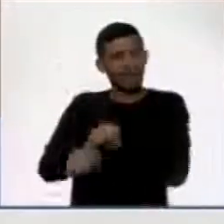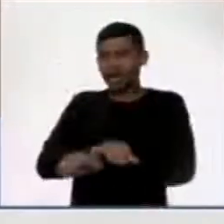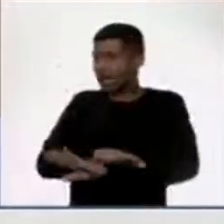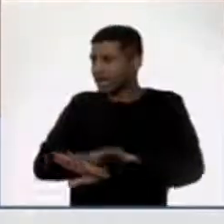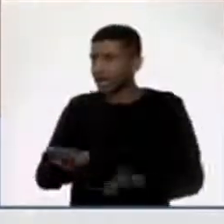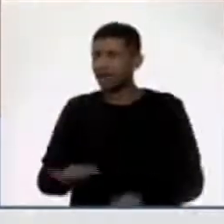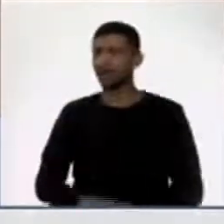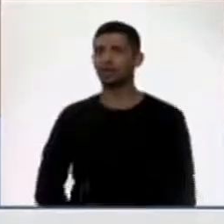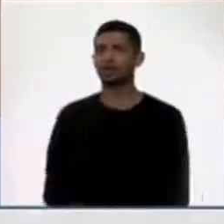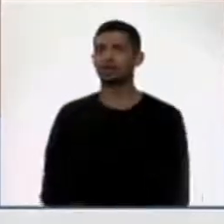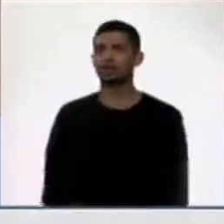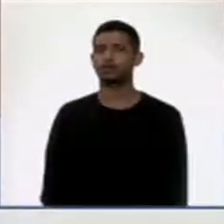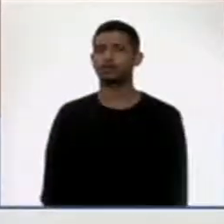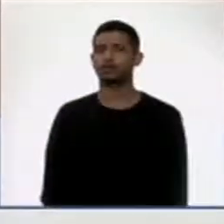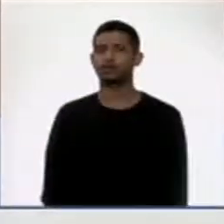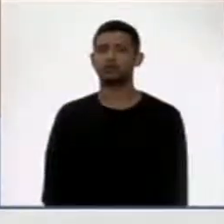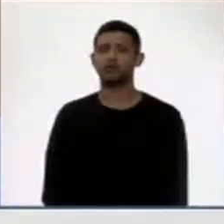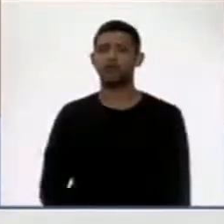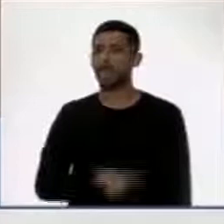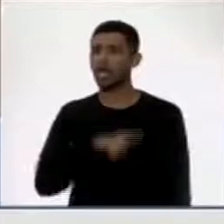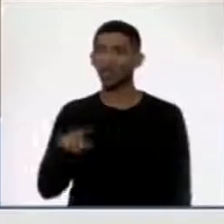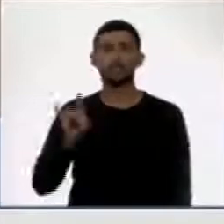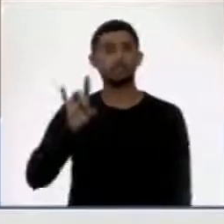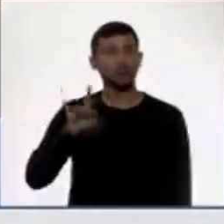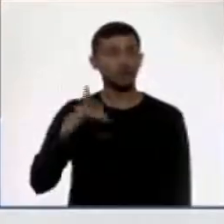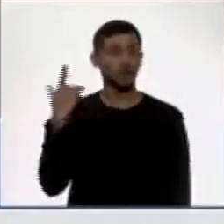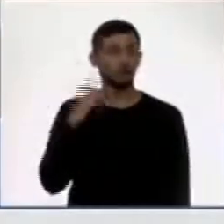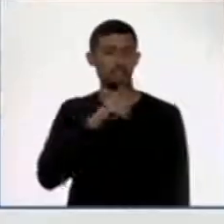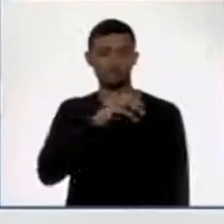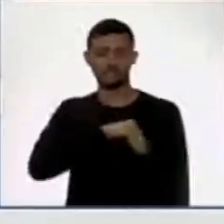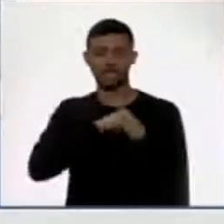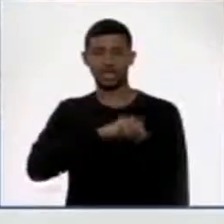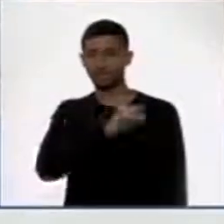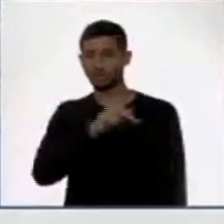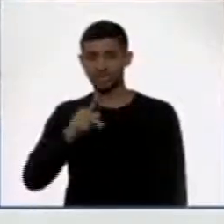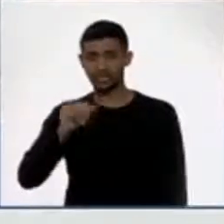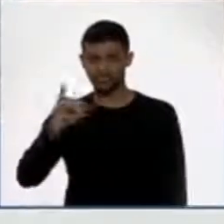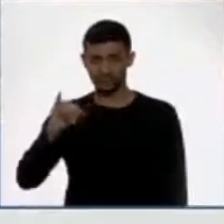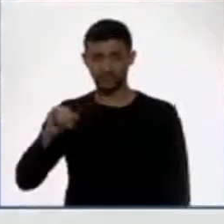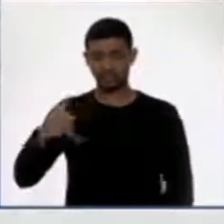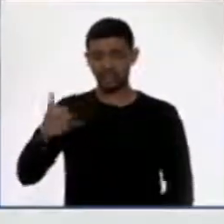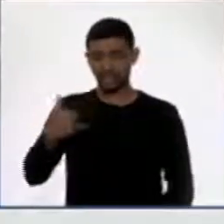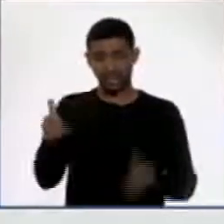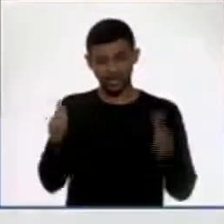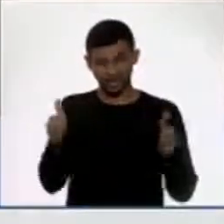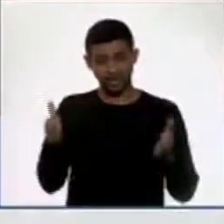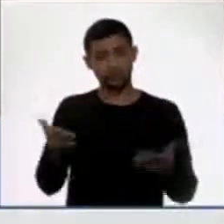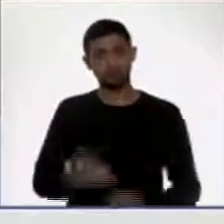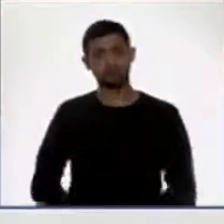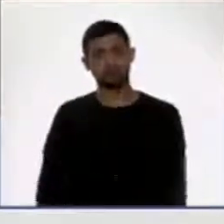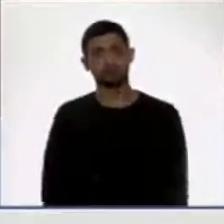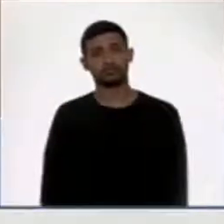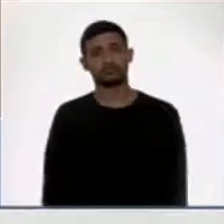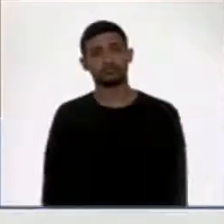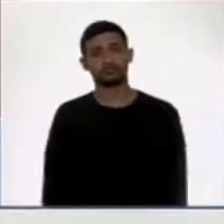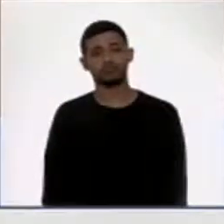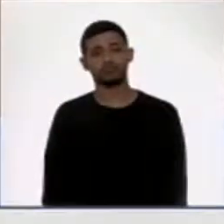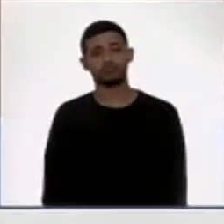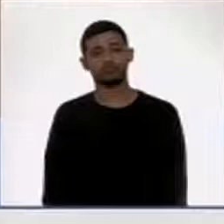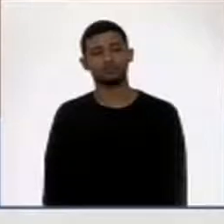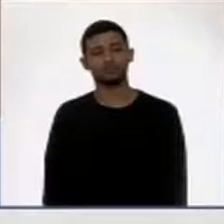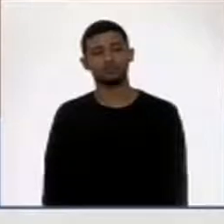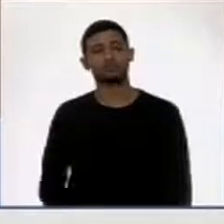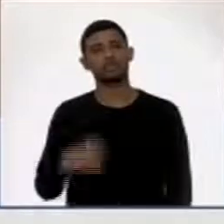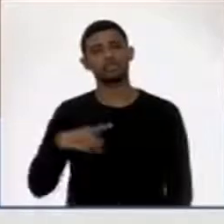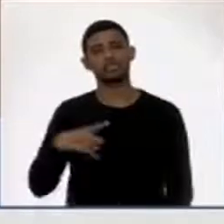aposentadoria proporcional, que eles só se aposentem quando completar o seu tempo de serviço. O que ainda há de privilégio